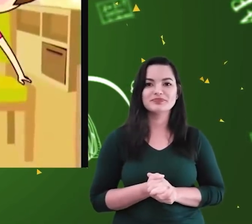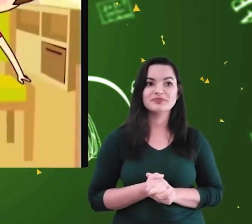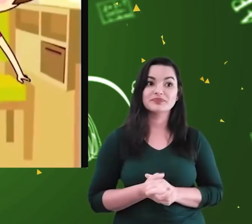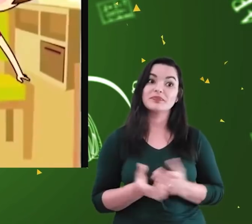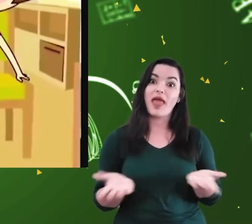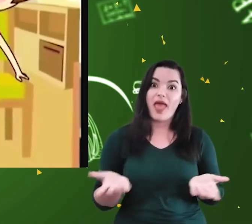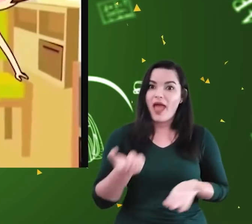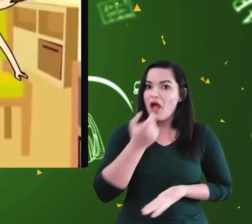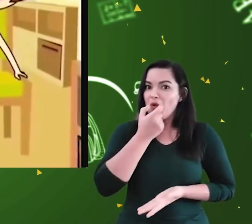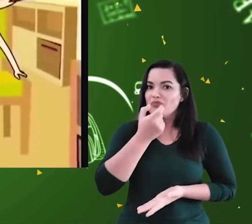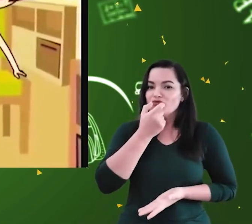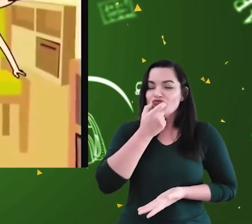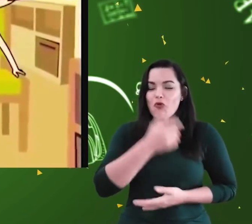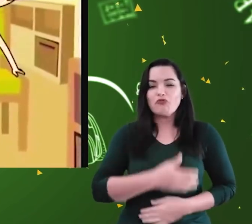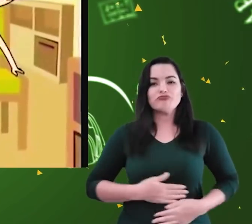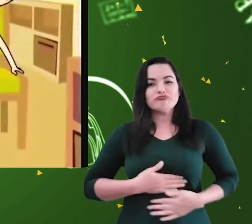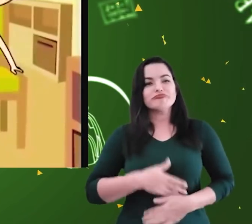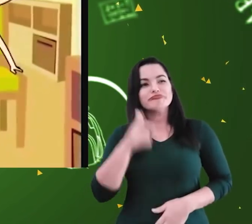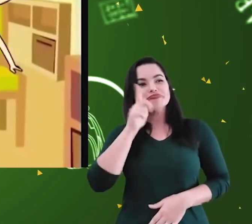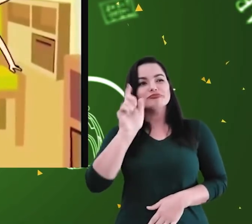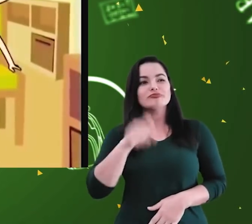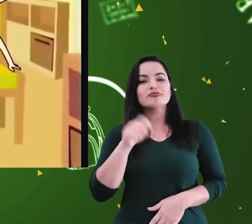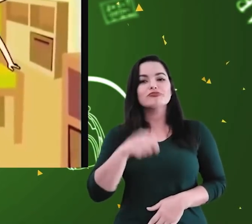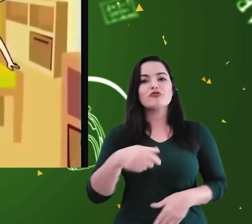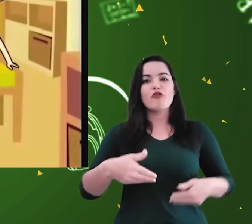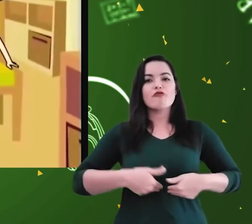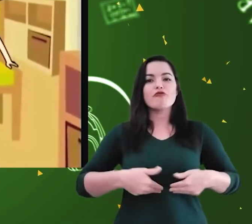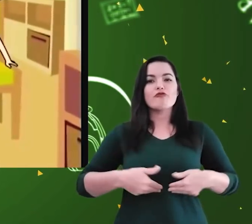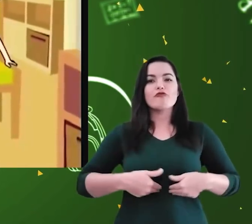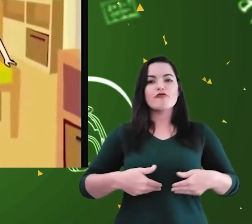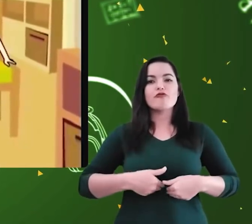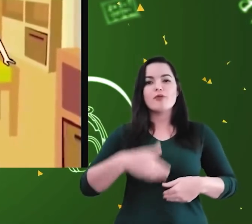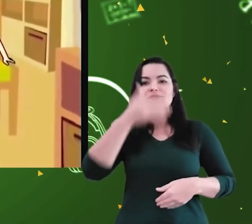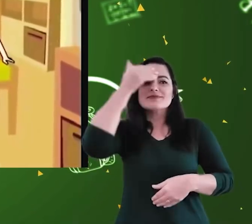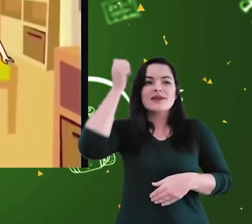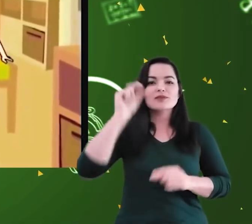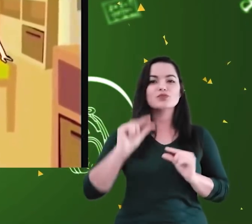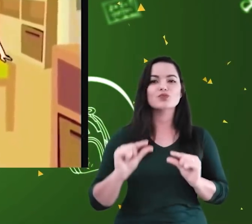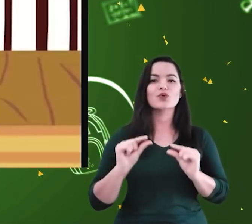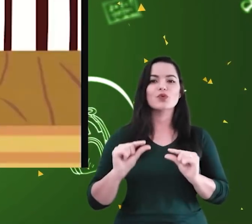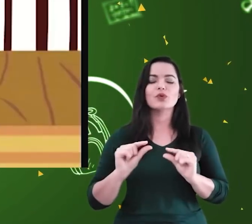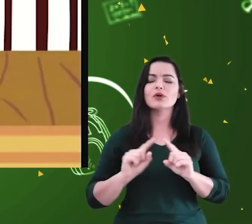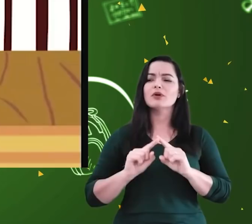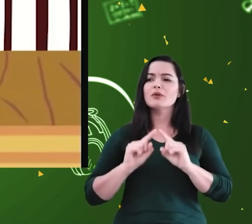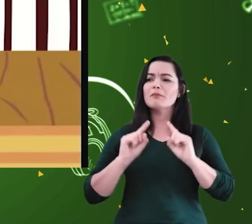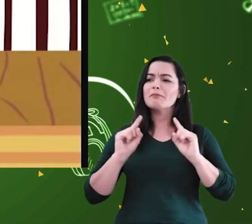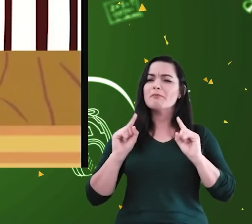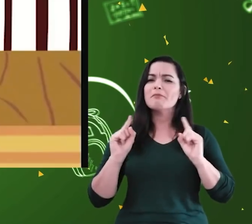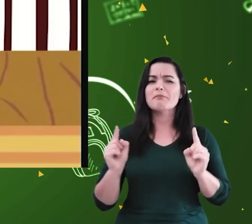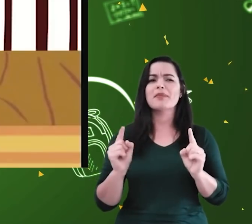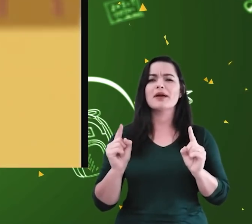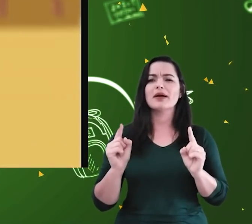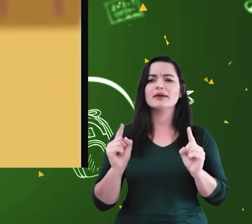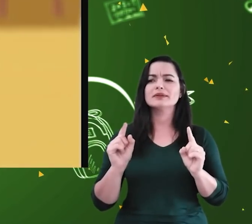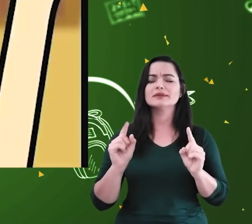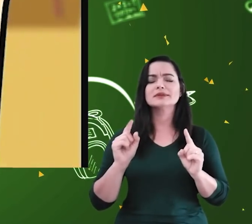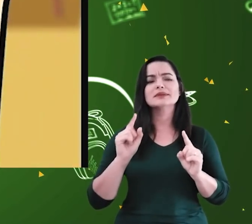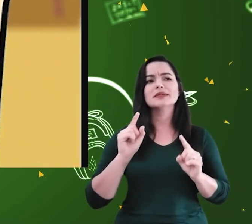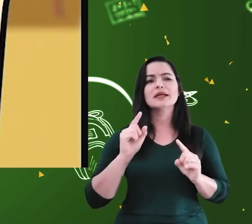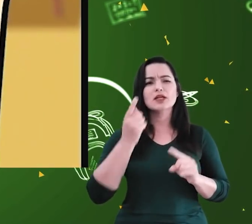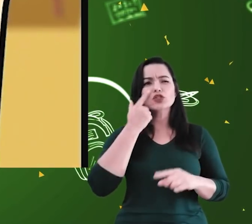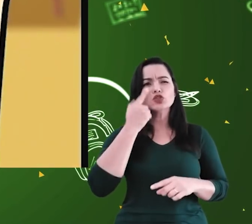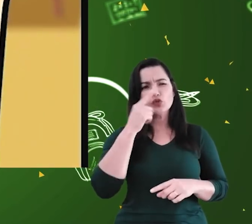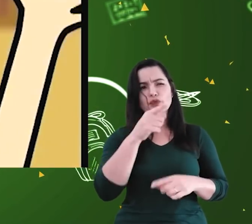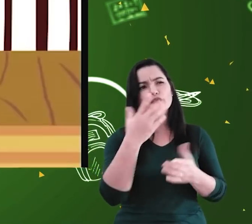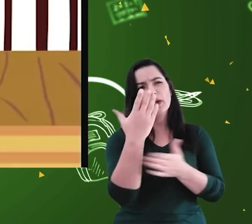Esse biscoito serviu pra enganar a fome. Mas Teca, peraí. Deixa eu ver o seu braço.